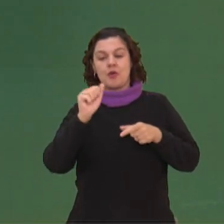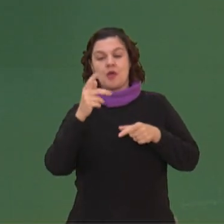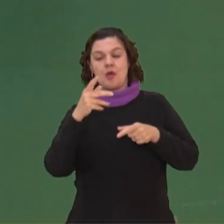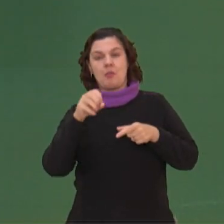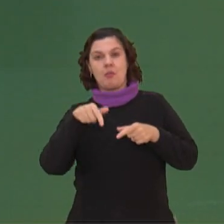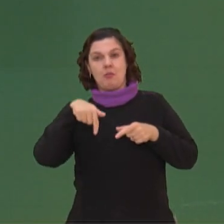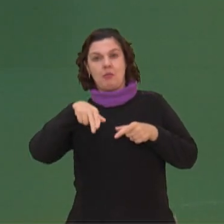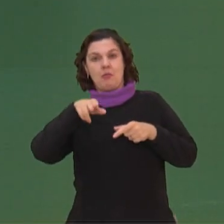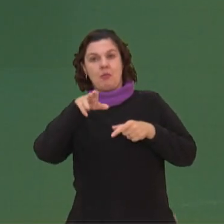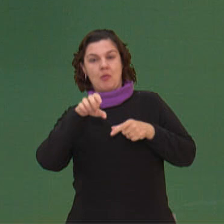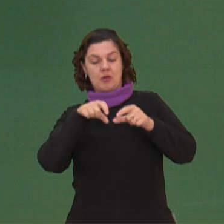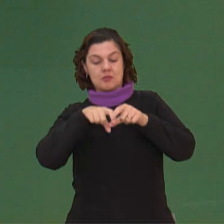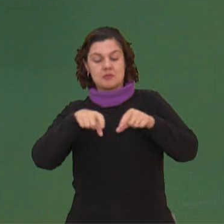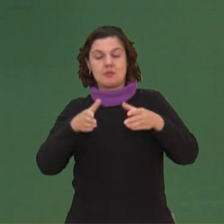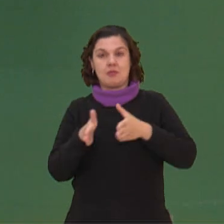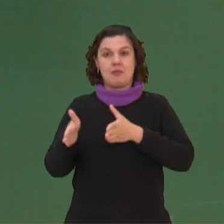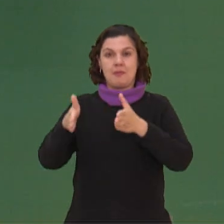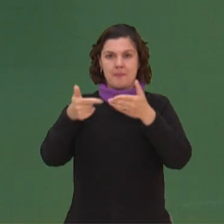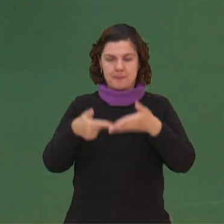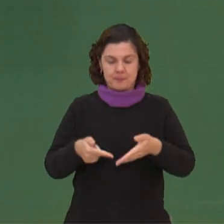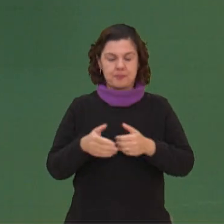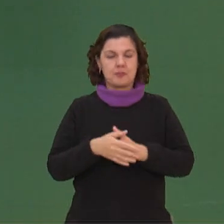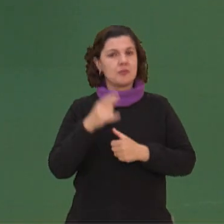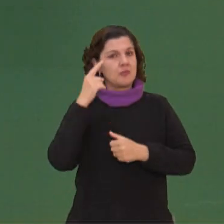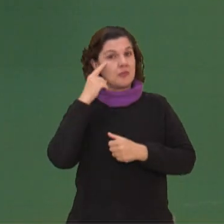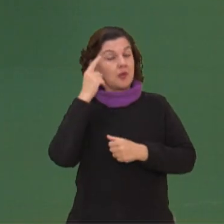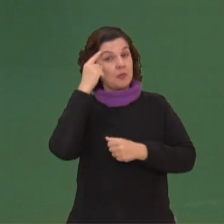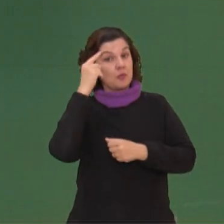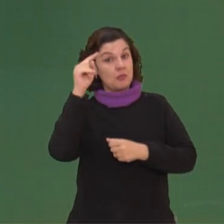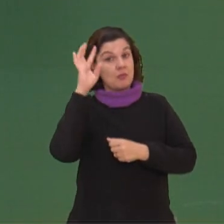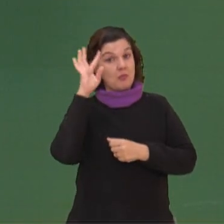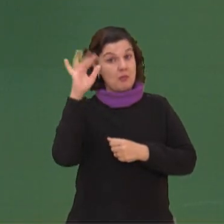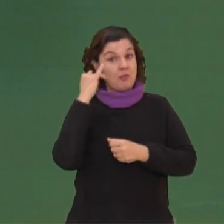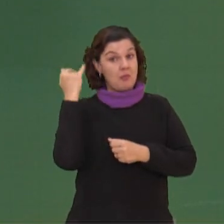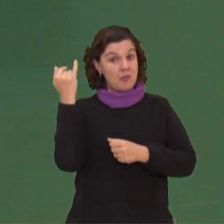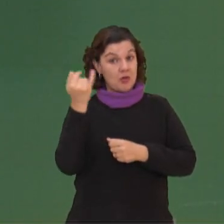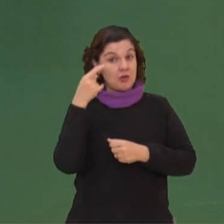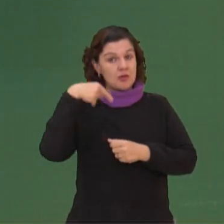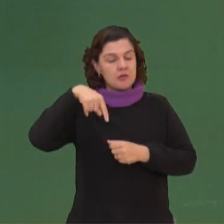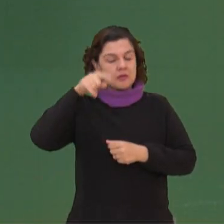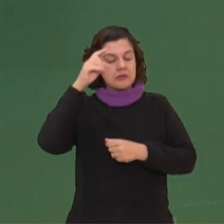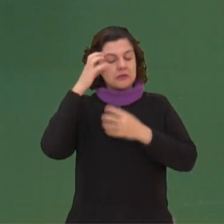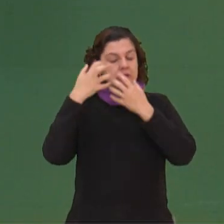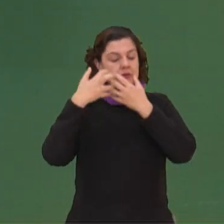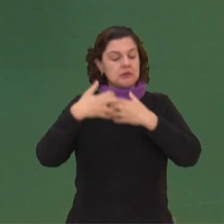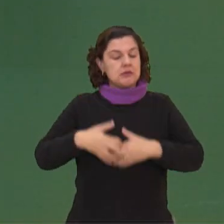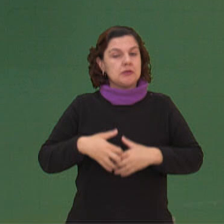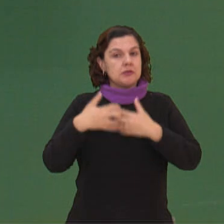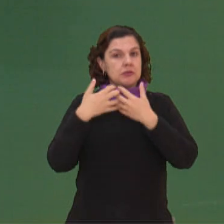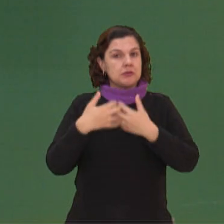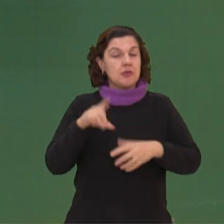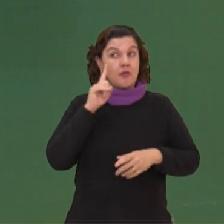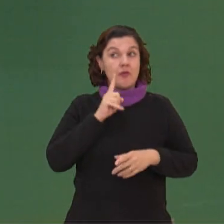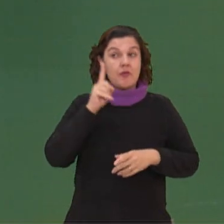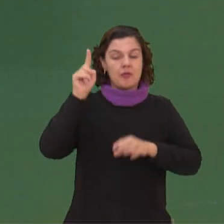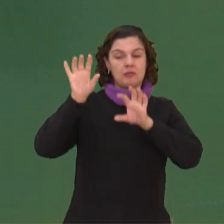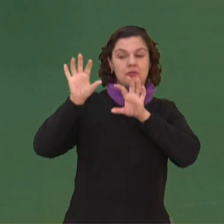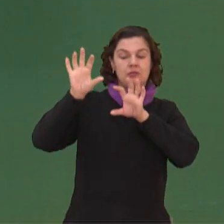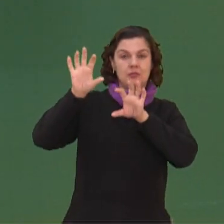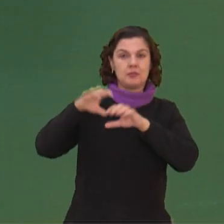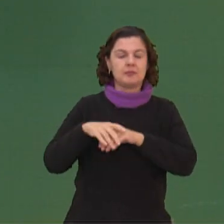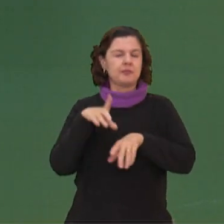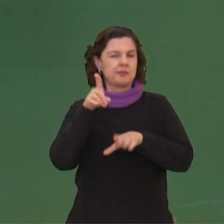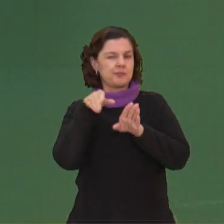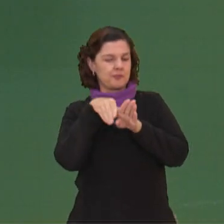causa da Guiana Francesa. Combinado? Essa ideia é muito importante, que você mentalize isto olhando para o mapa. Aliás,